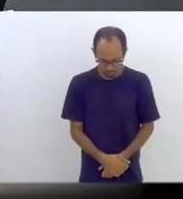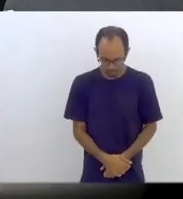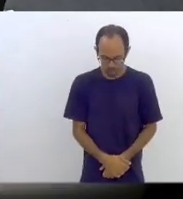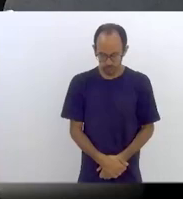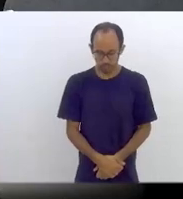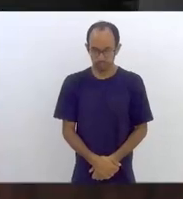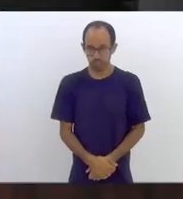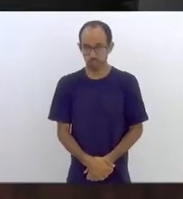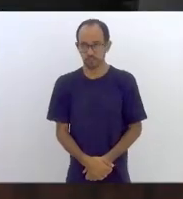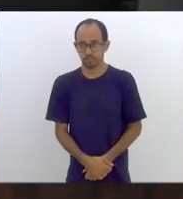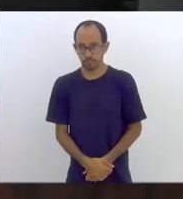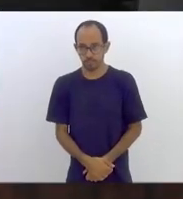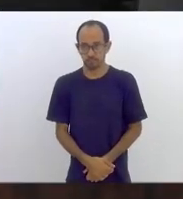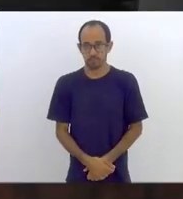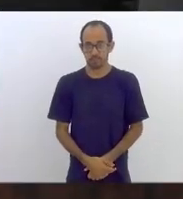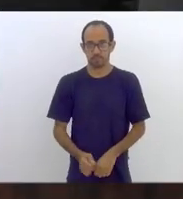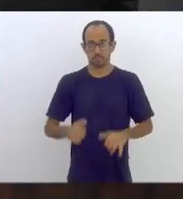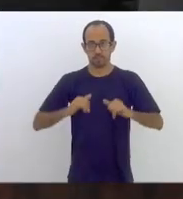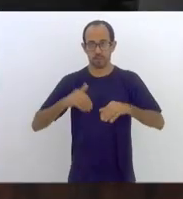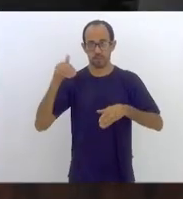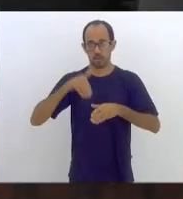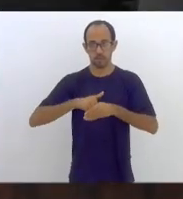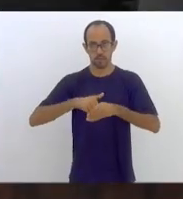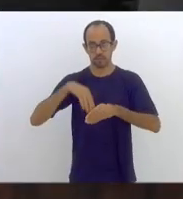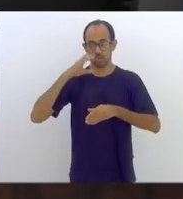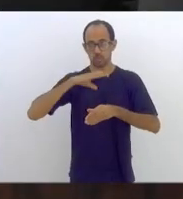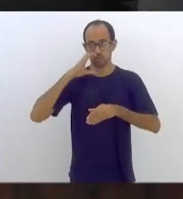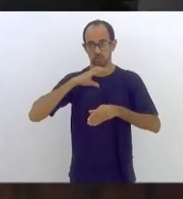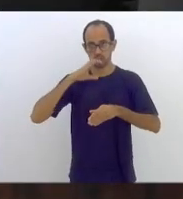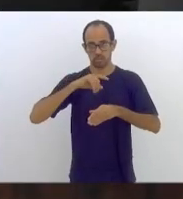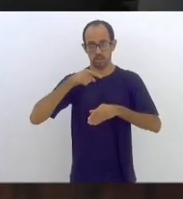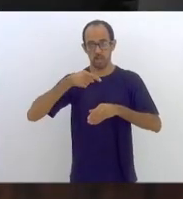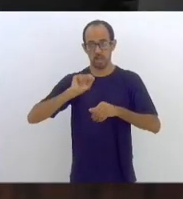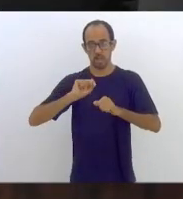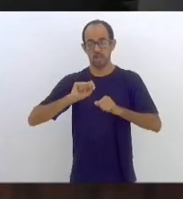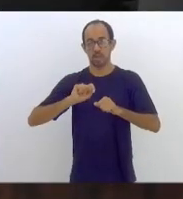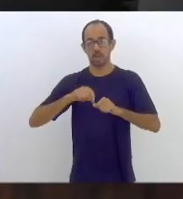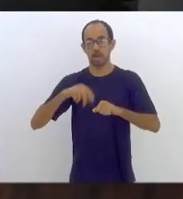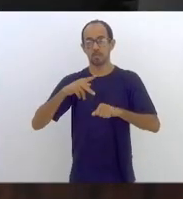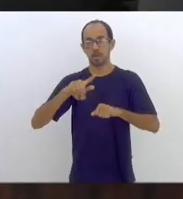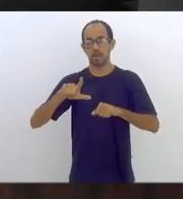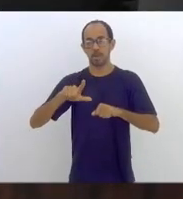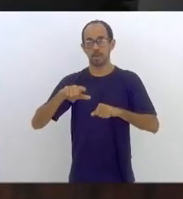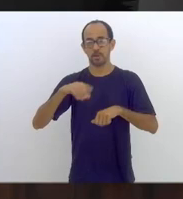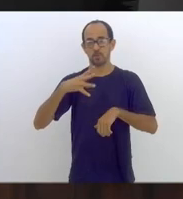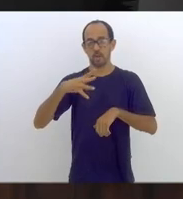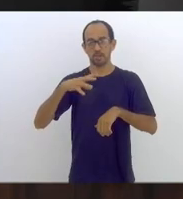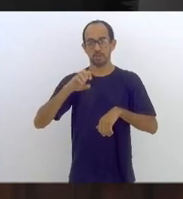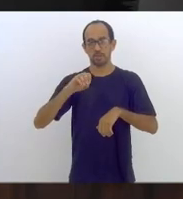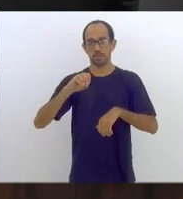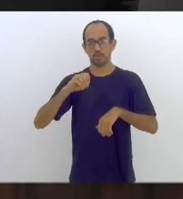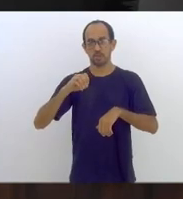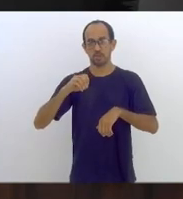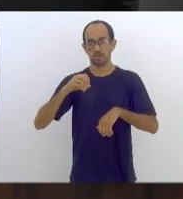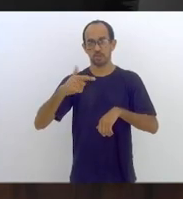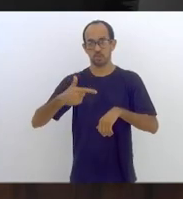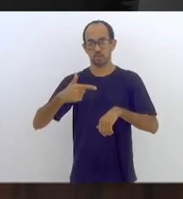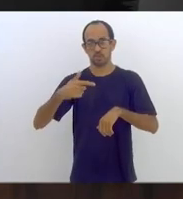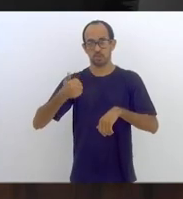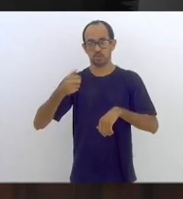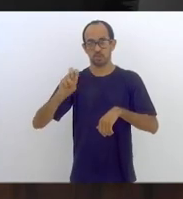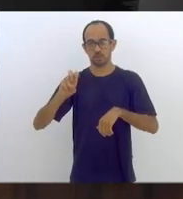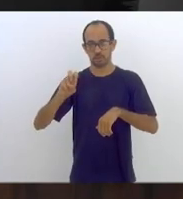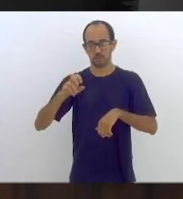vamos lá a intimização ordinária na discussão e da ação do vencido projeto de lei 402 A de 15 de altura Deputado Renato